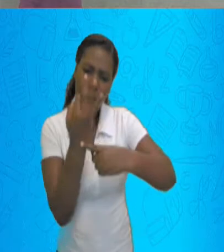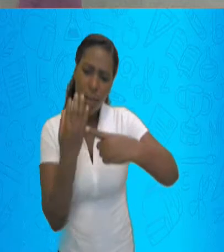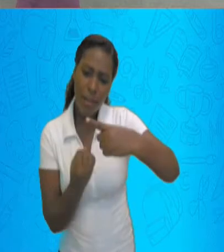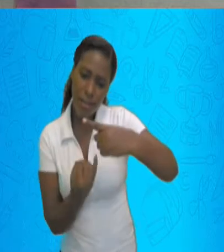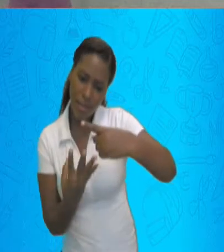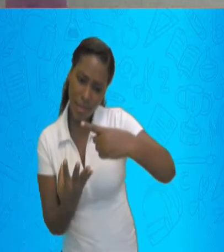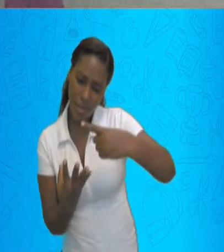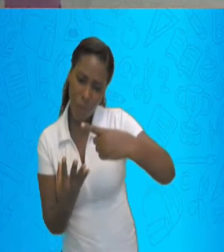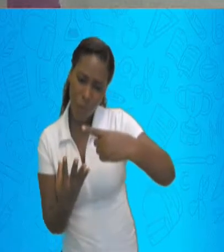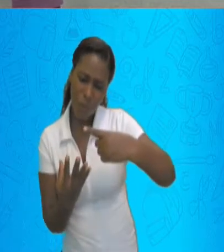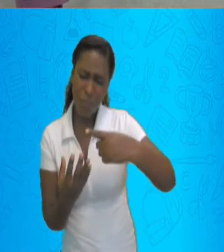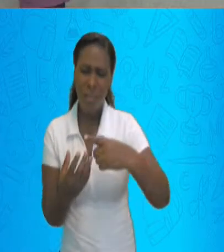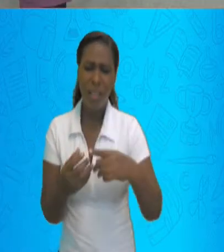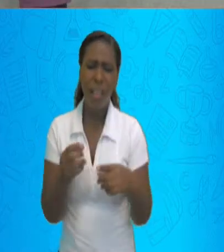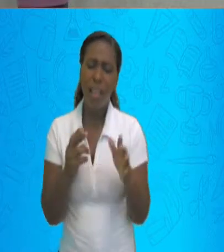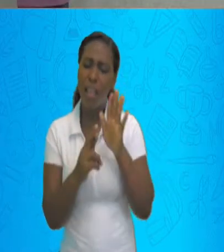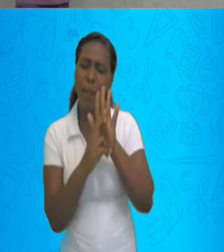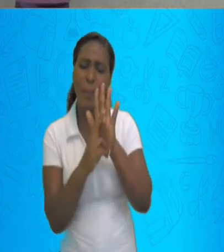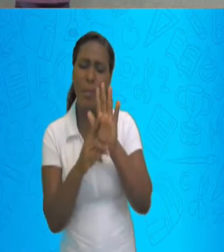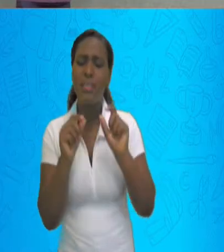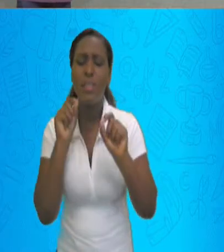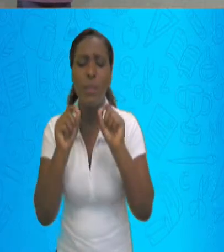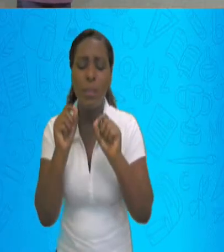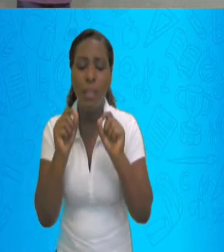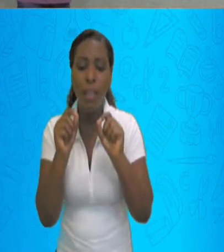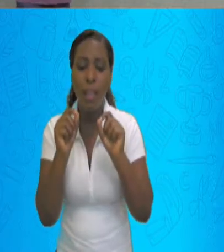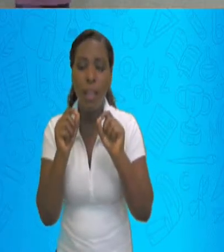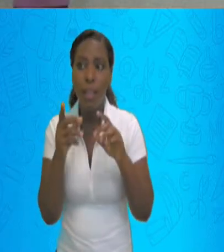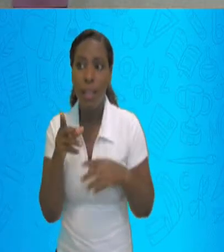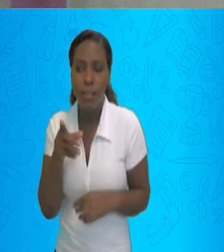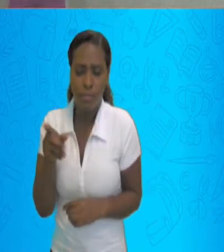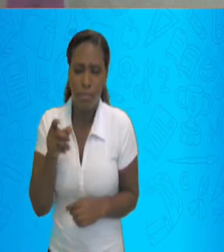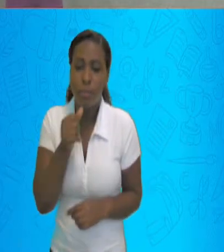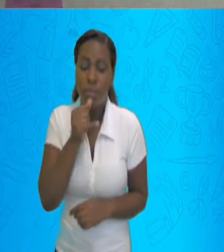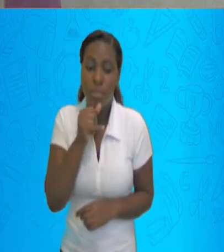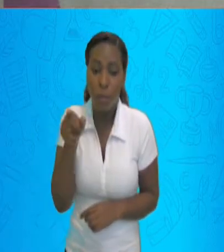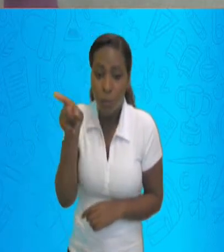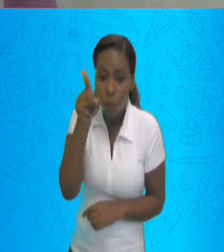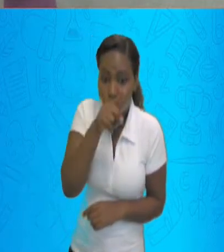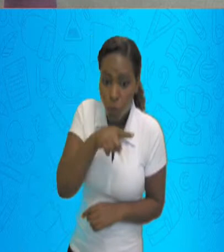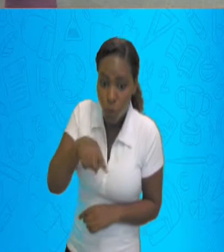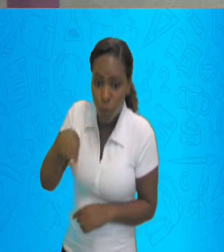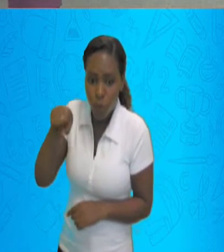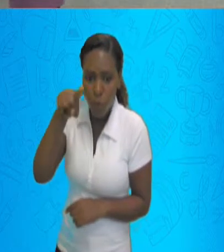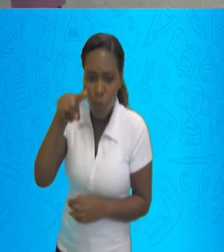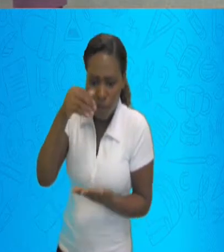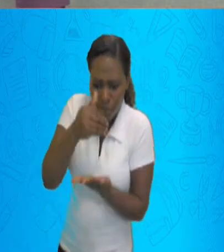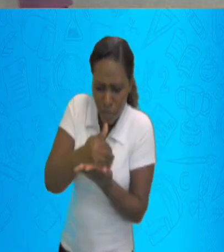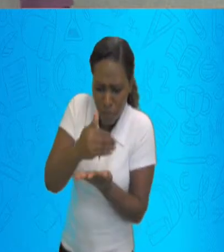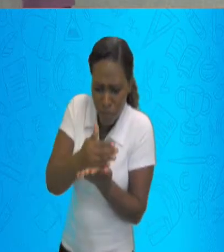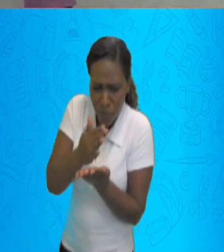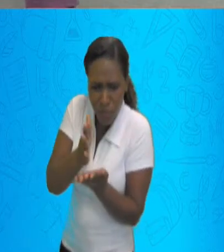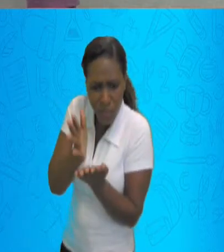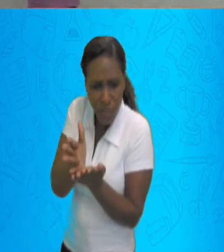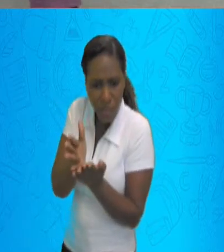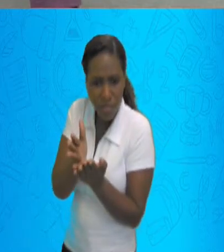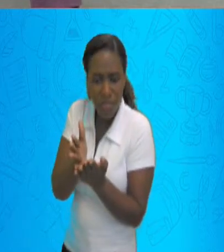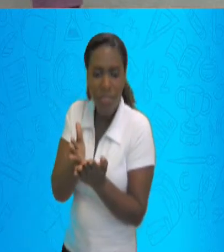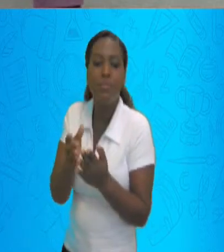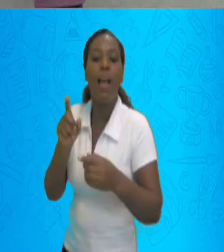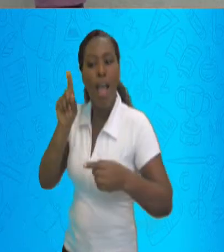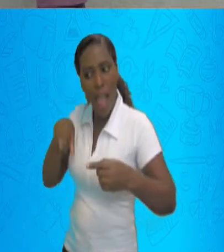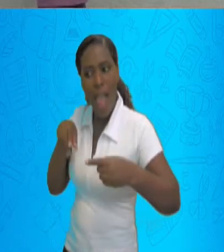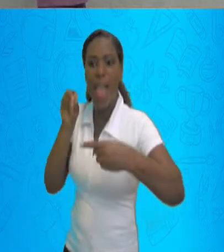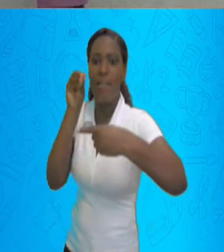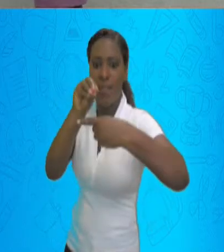muito mais quando a gente visualiza um desenho, uma figura que será fracionada. Então a fração é uma